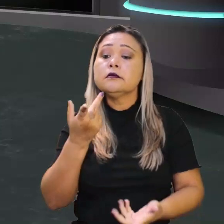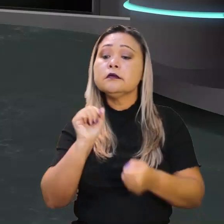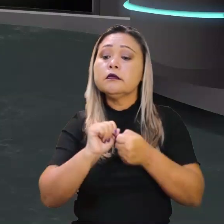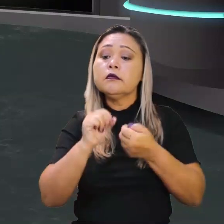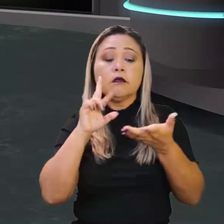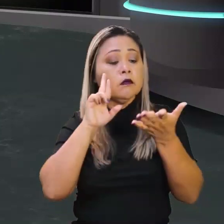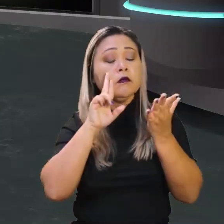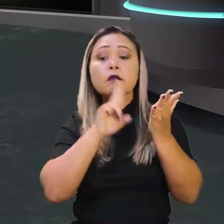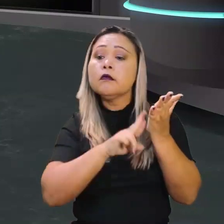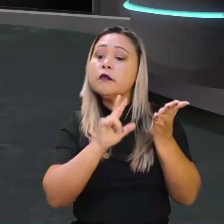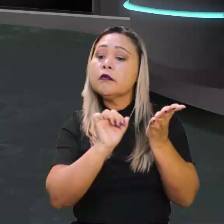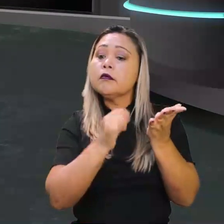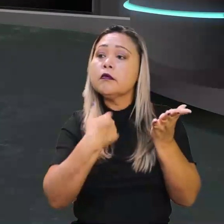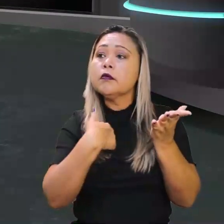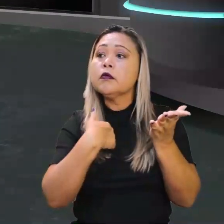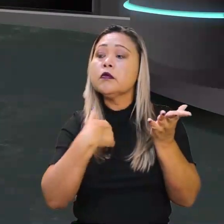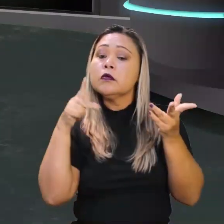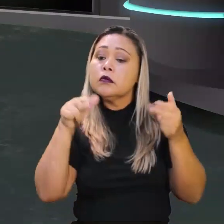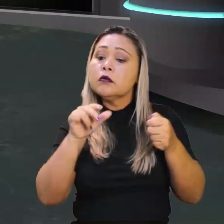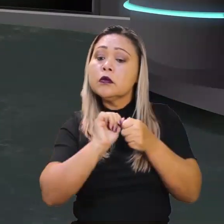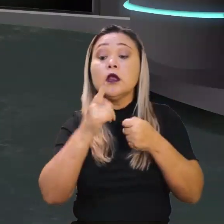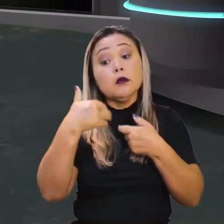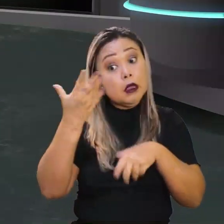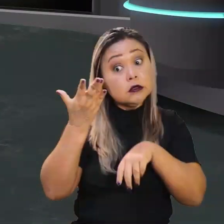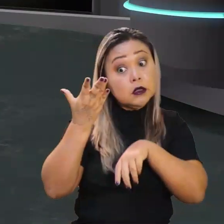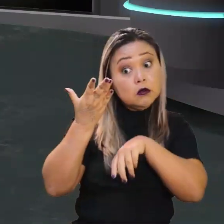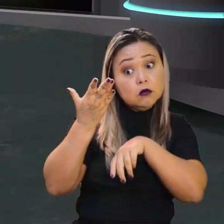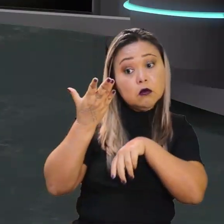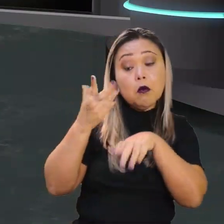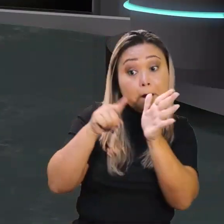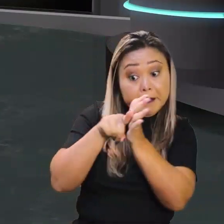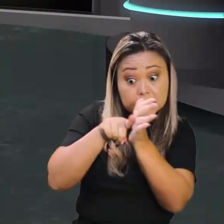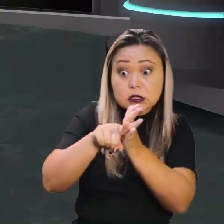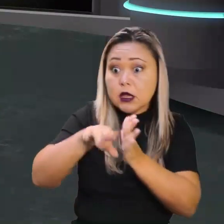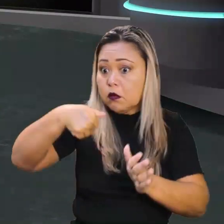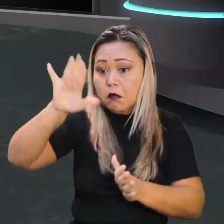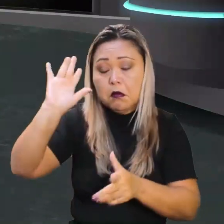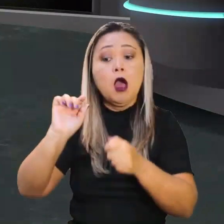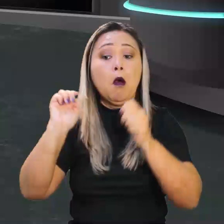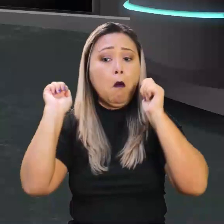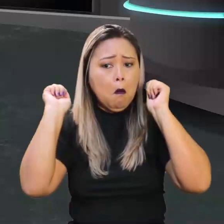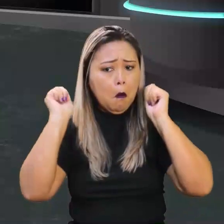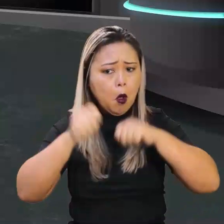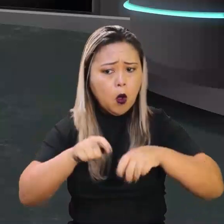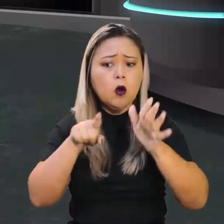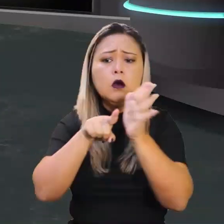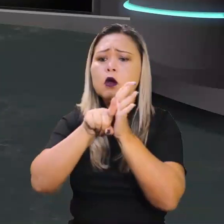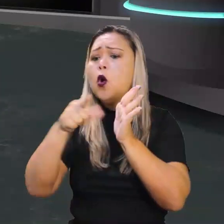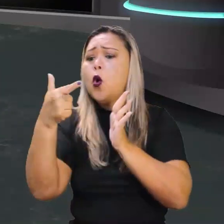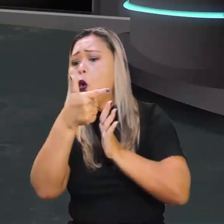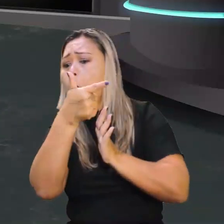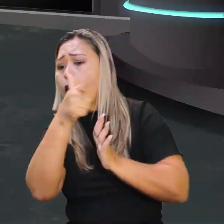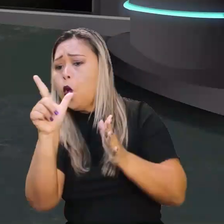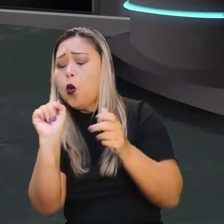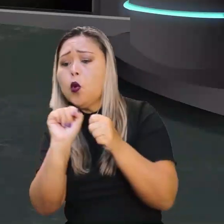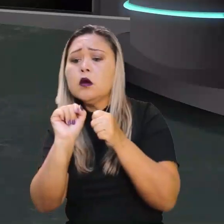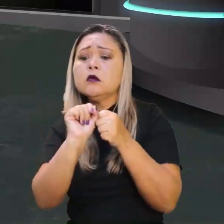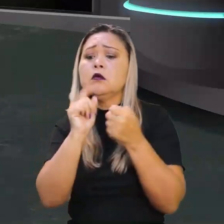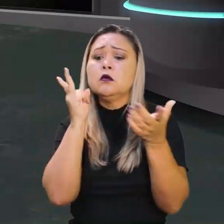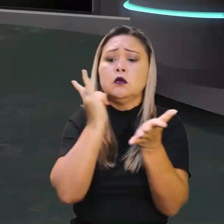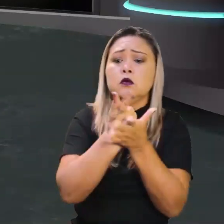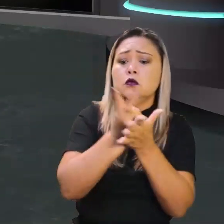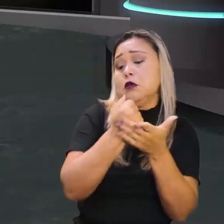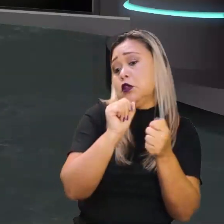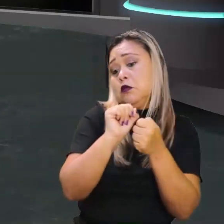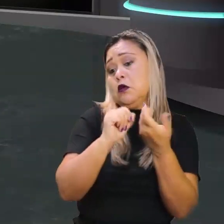resposta. Estudantes, espero que vocês tenham pesquisado mais, tá? Vocês podem estar pesquisando outras obras, né, da mesma tendência, do